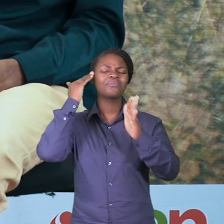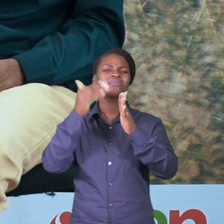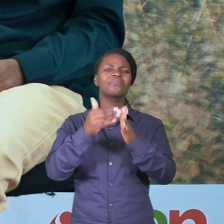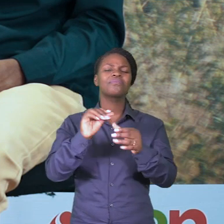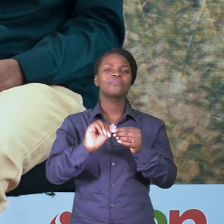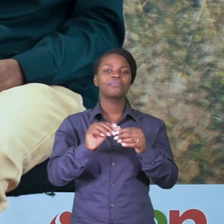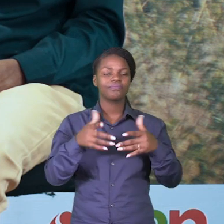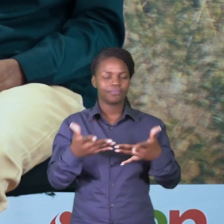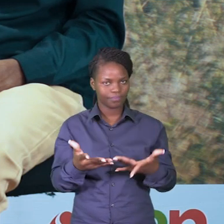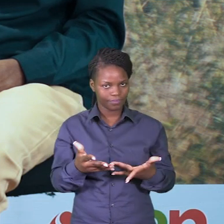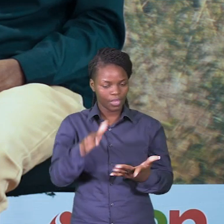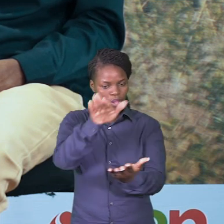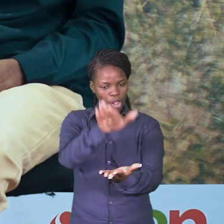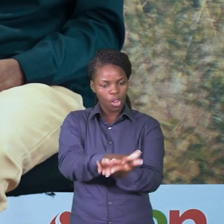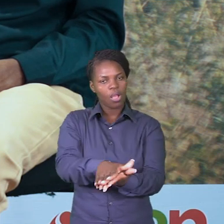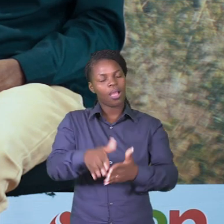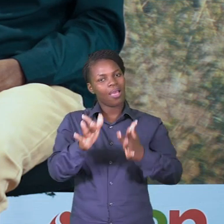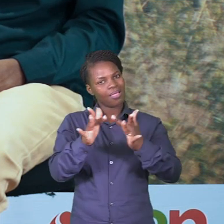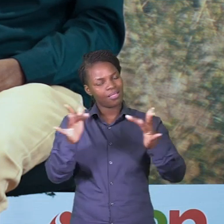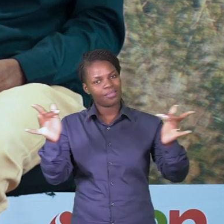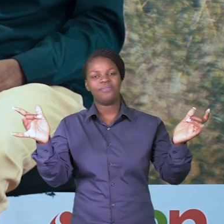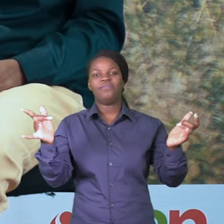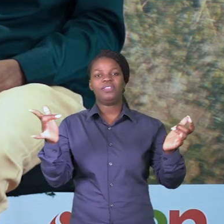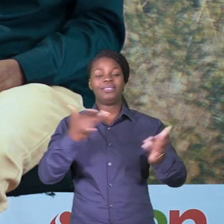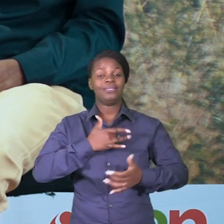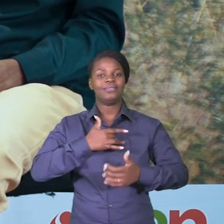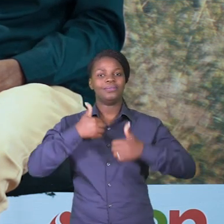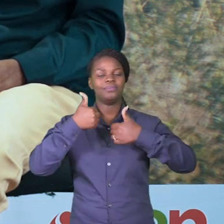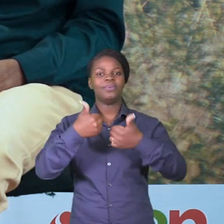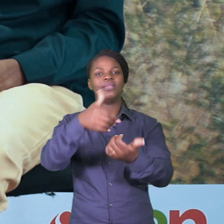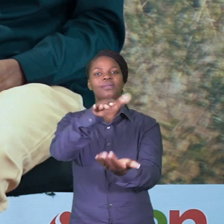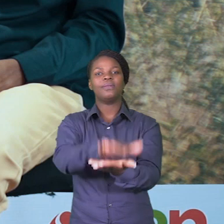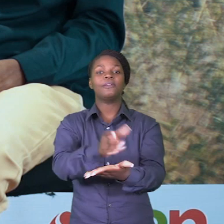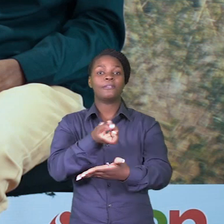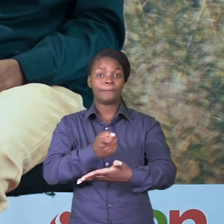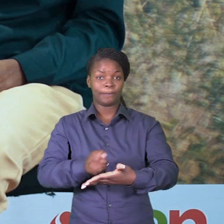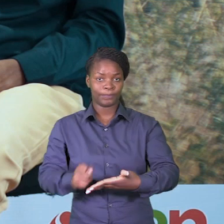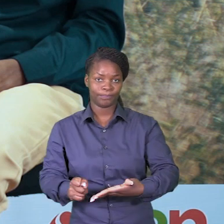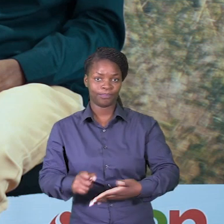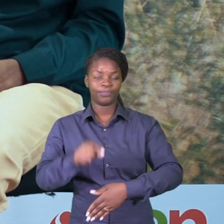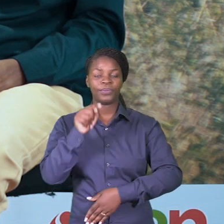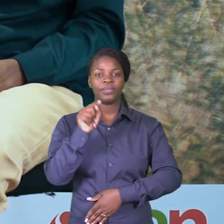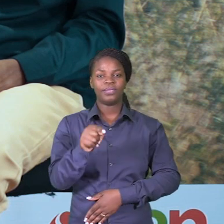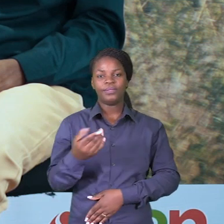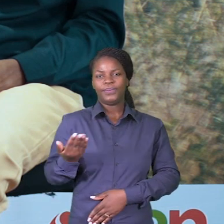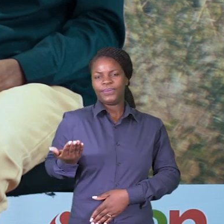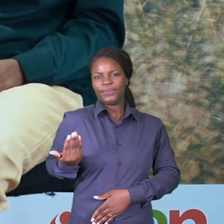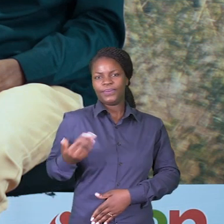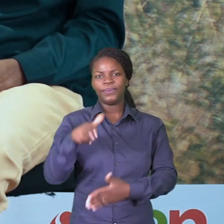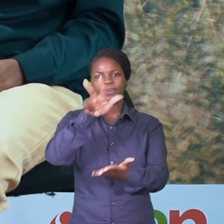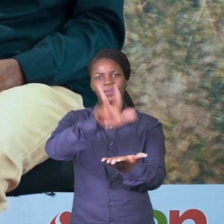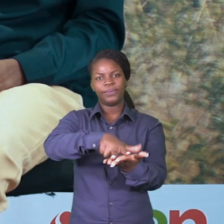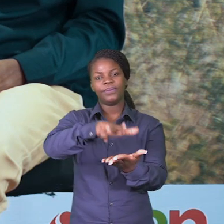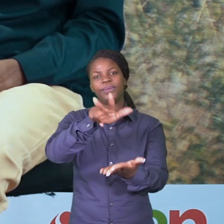a criar primeiro um ambiente saudável na escola e propício à aprendizagem Na verdade é um mecanismo que foi